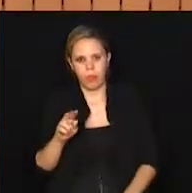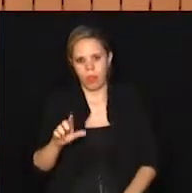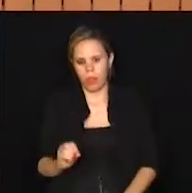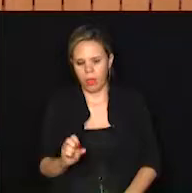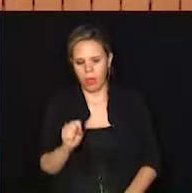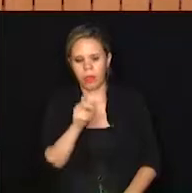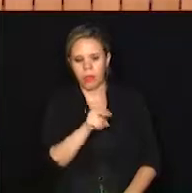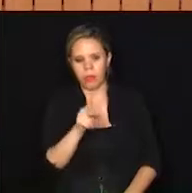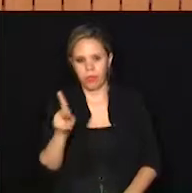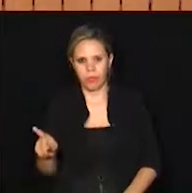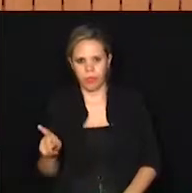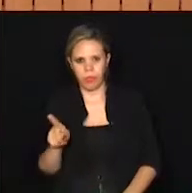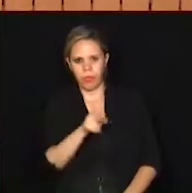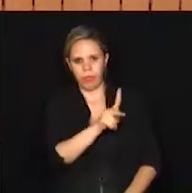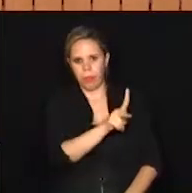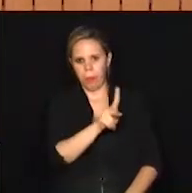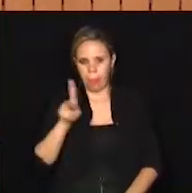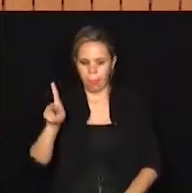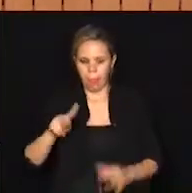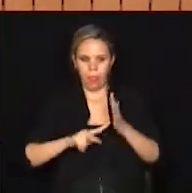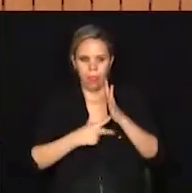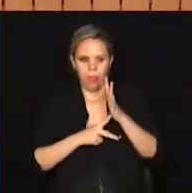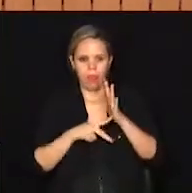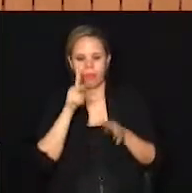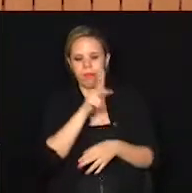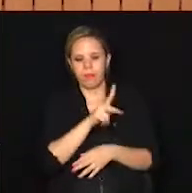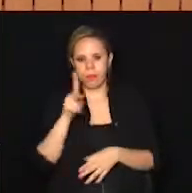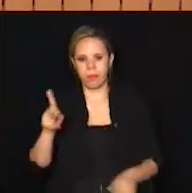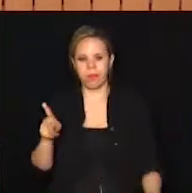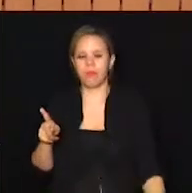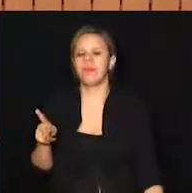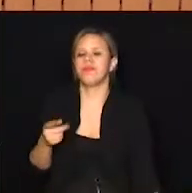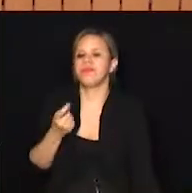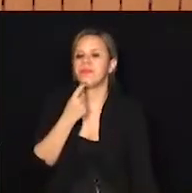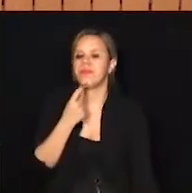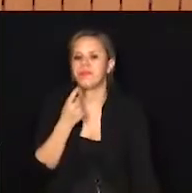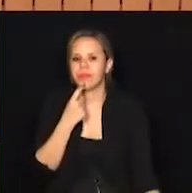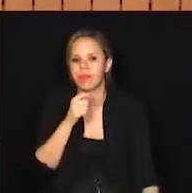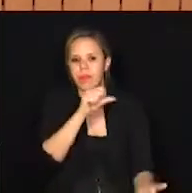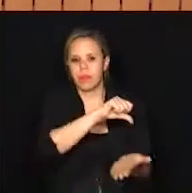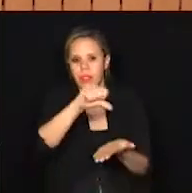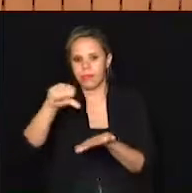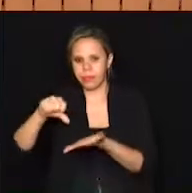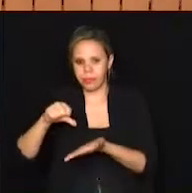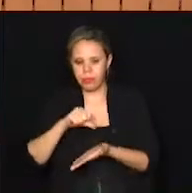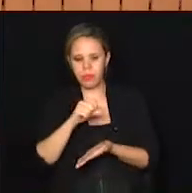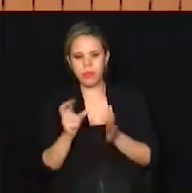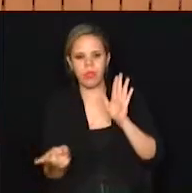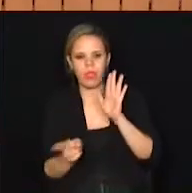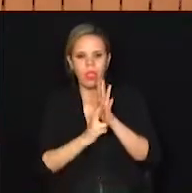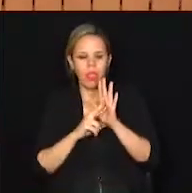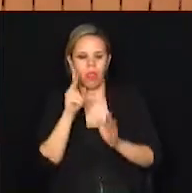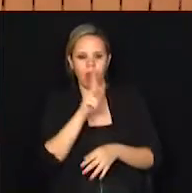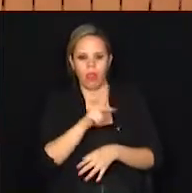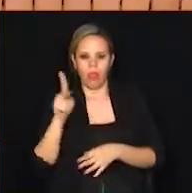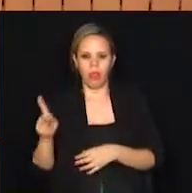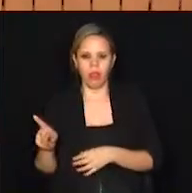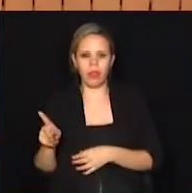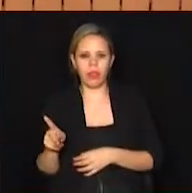Carlos Virgílio, professor Carlos Virgílio, que é presidente do Sindicato dos Professores de Campinas e região, que representa os